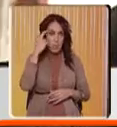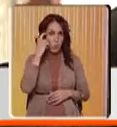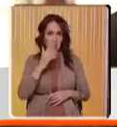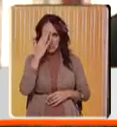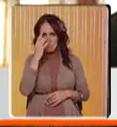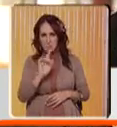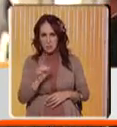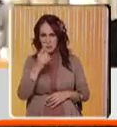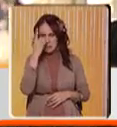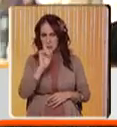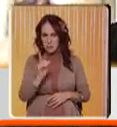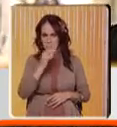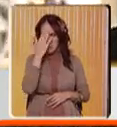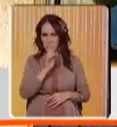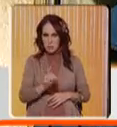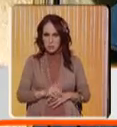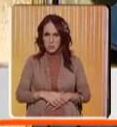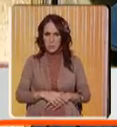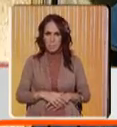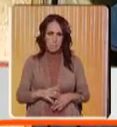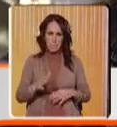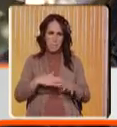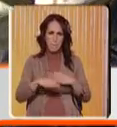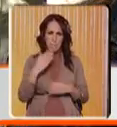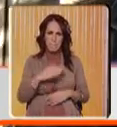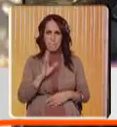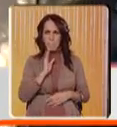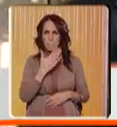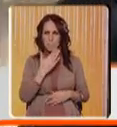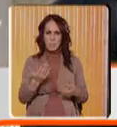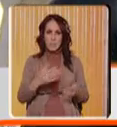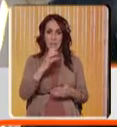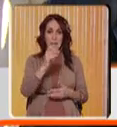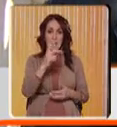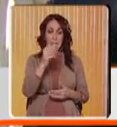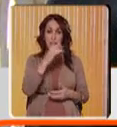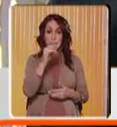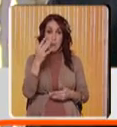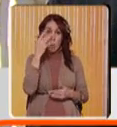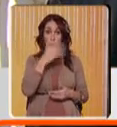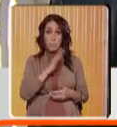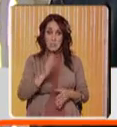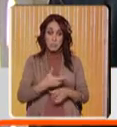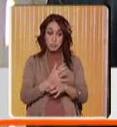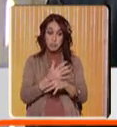não. Não, acho que não. Não fazem mal nenhum. Depende, portanto, o carvão tem que estar bastante